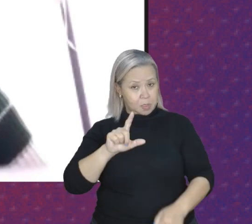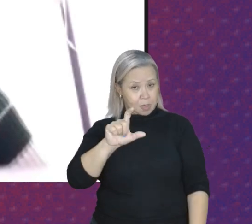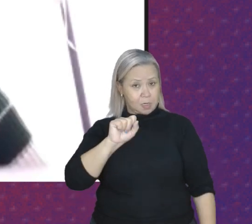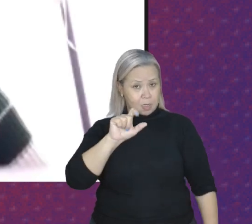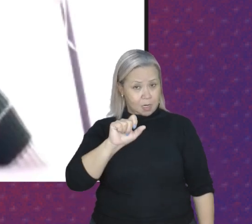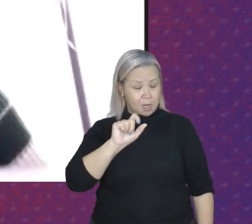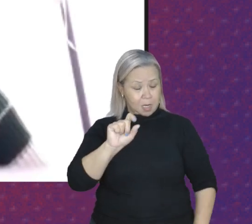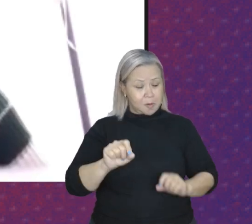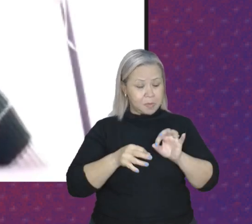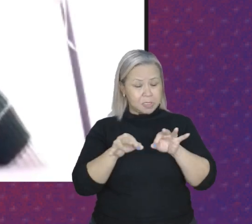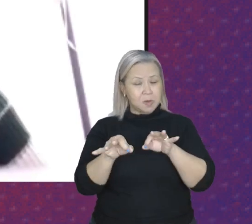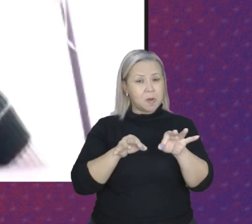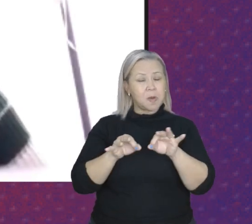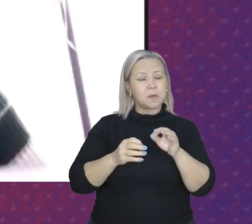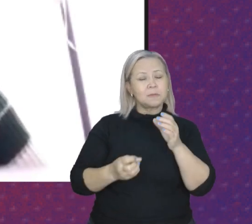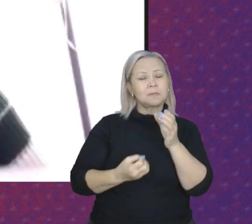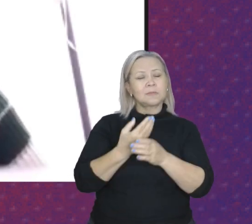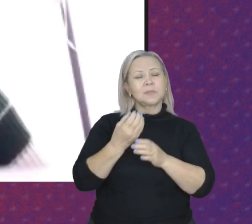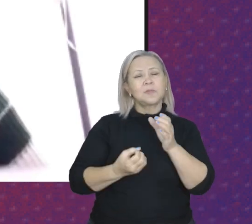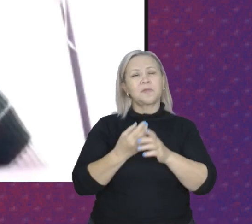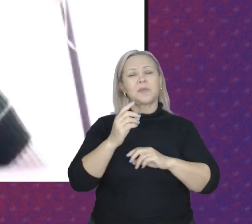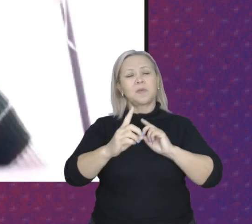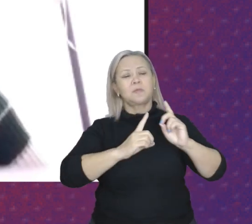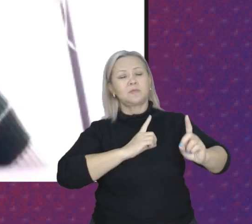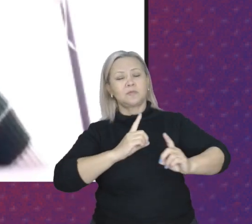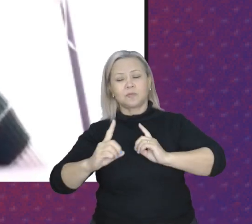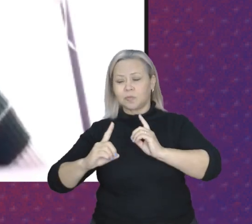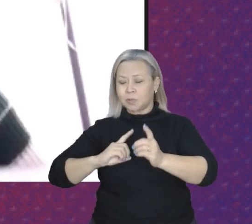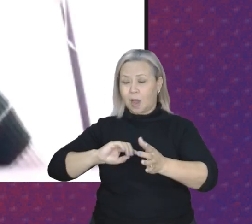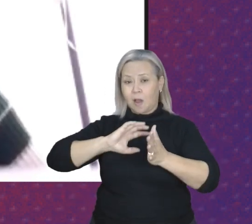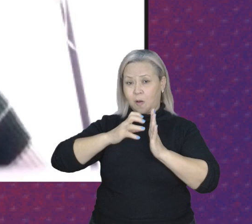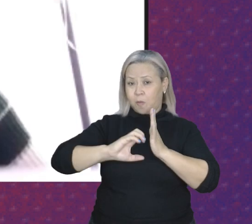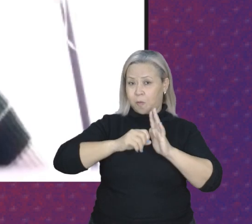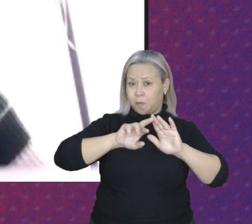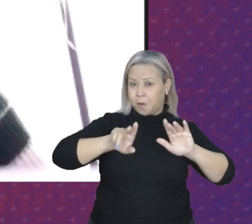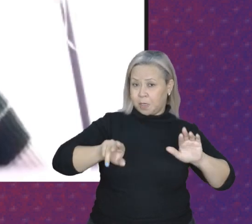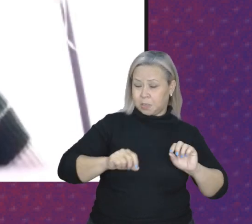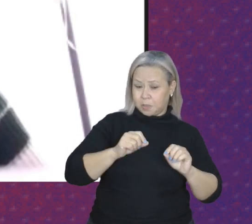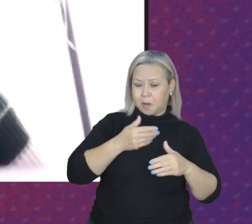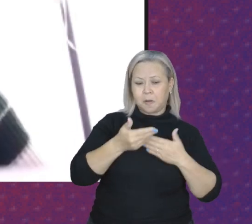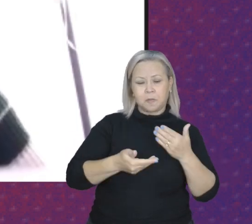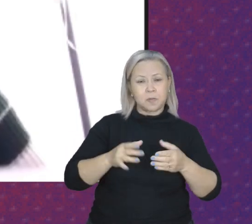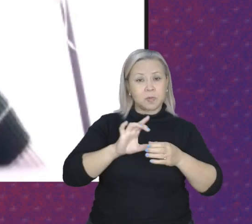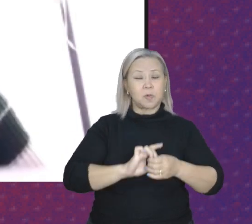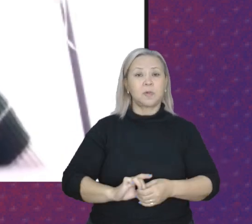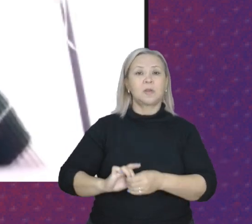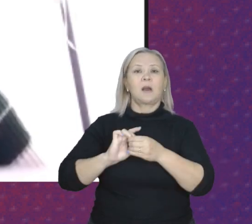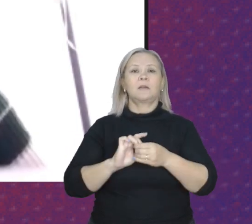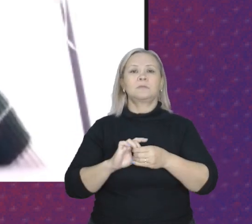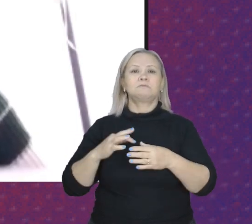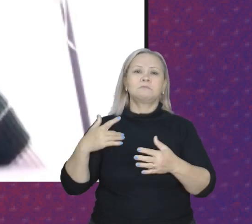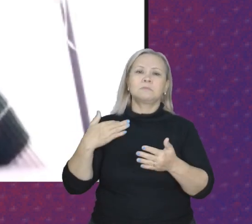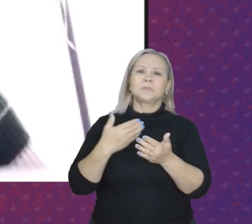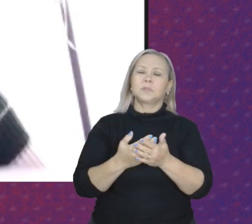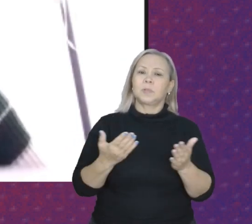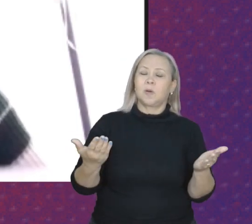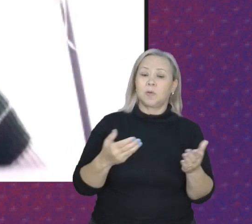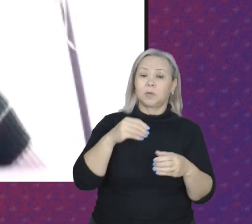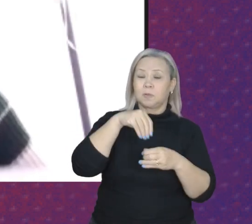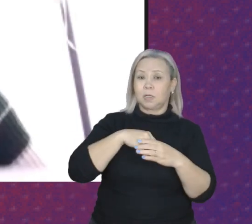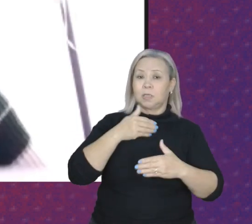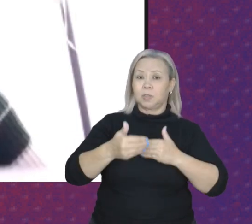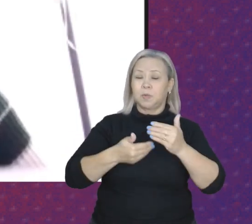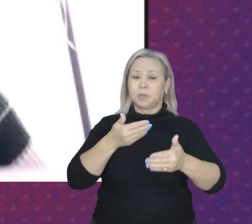se construiu a partir de um diálogo partidário, ao qual eu me vinculo até hoje, né? Dentro desse processo